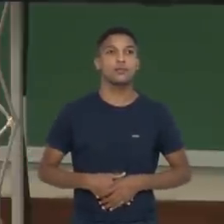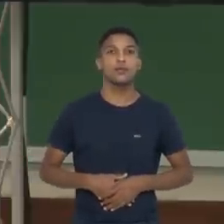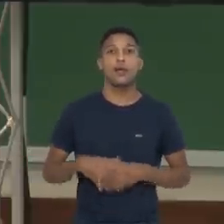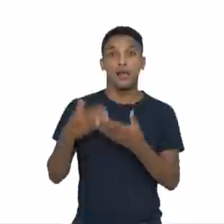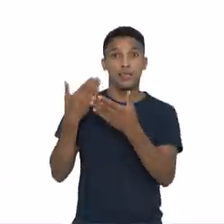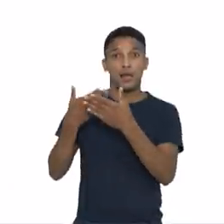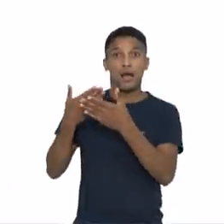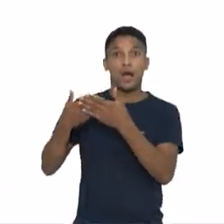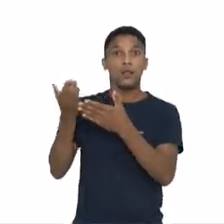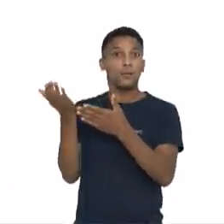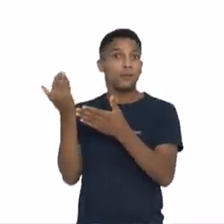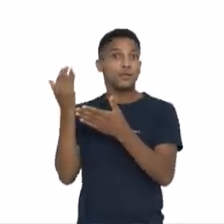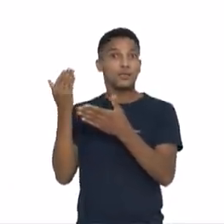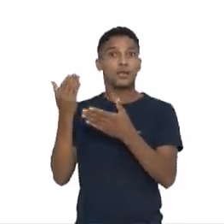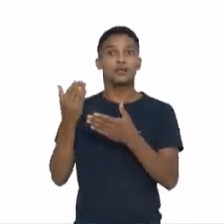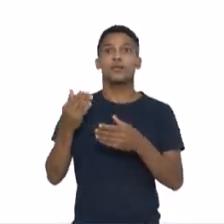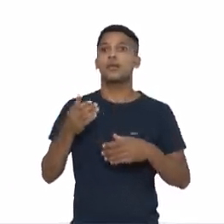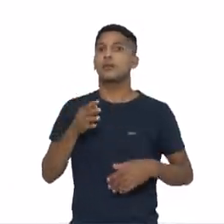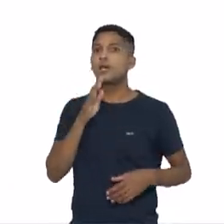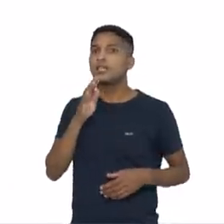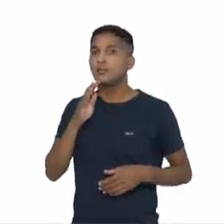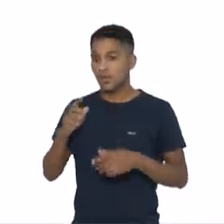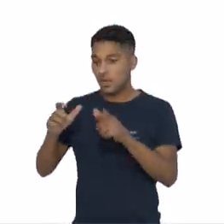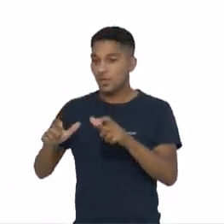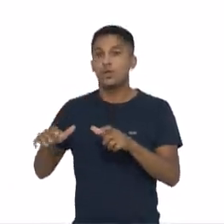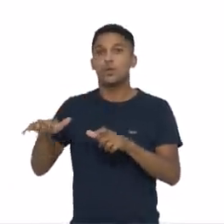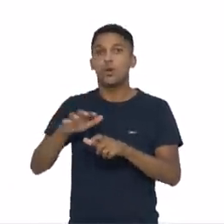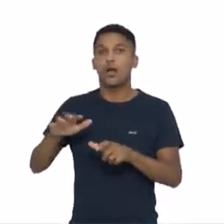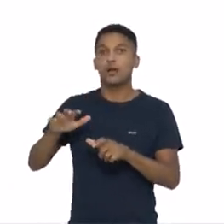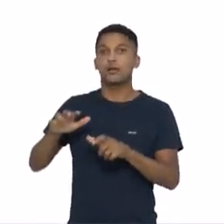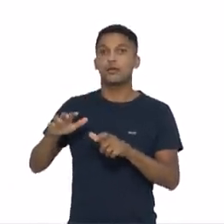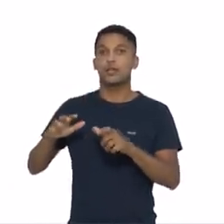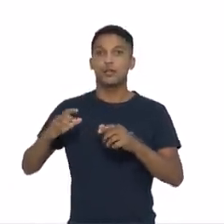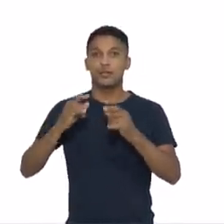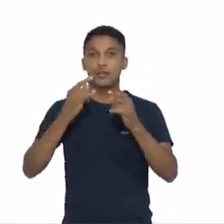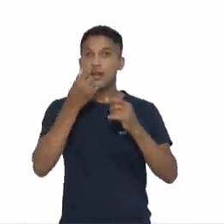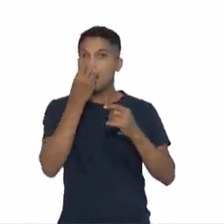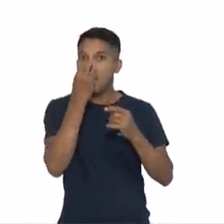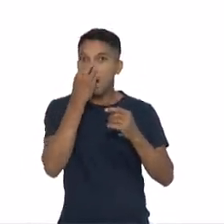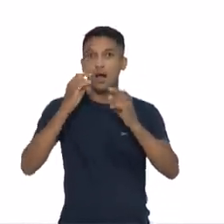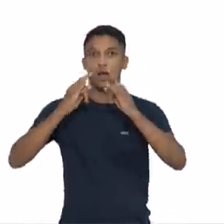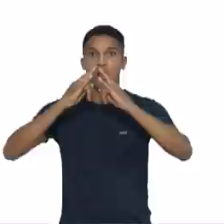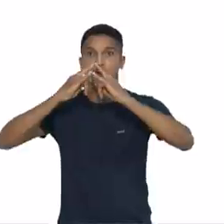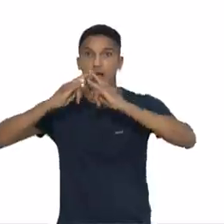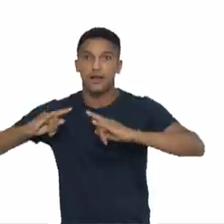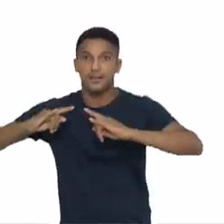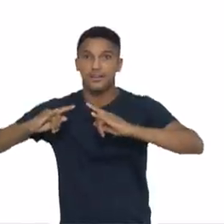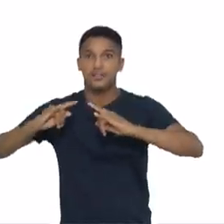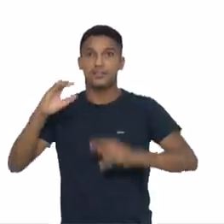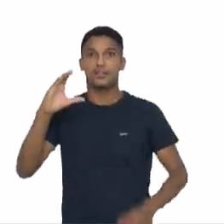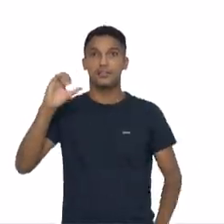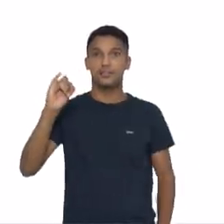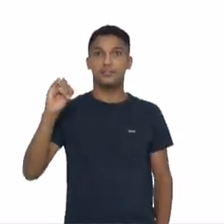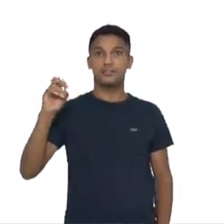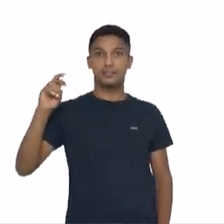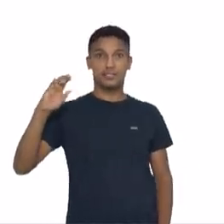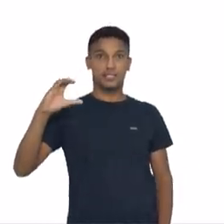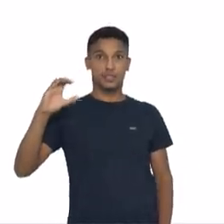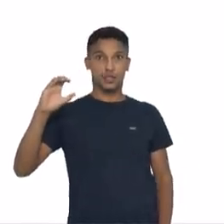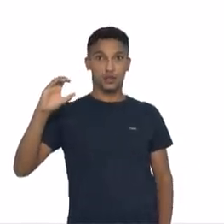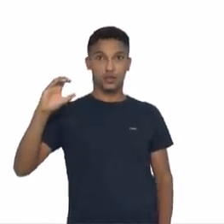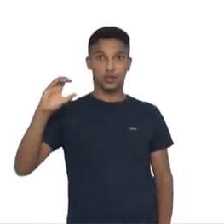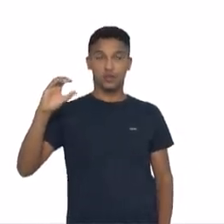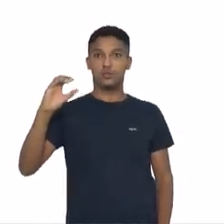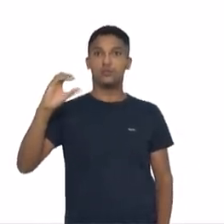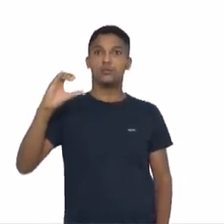Na aula anterior, conhecemos o lugar do circo, o Circo Máximo, o Teatro Epidauro, o Circo Itinerante e fizemos